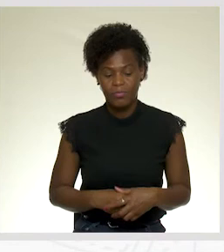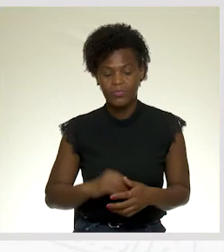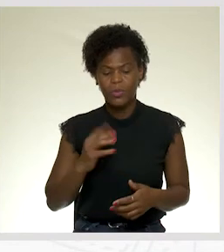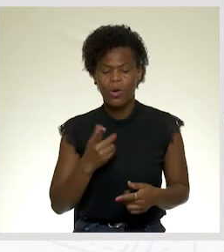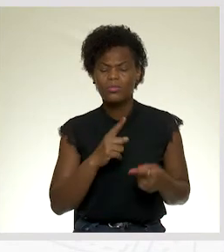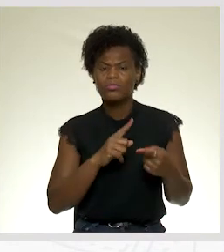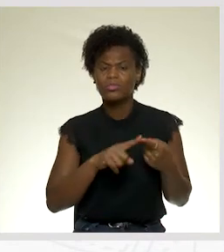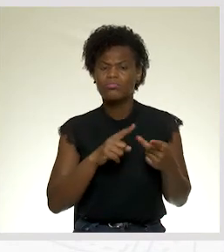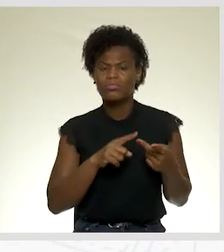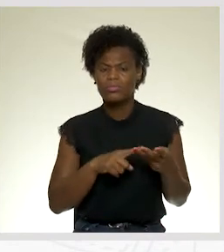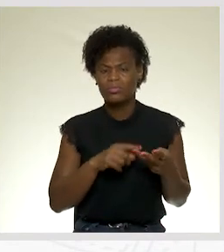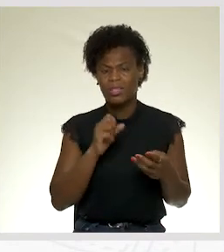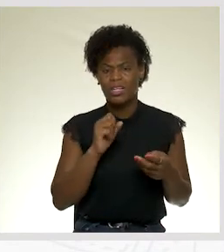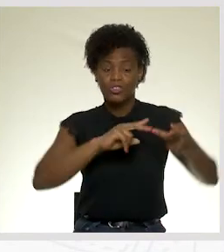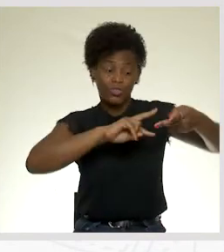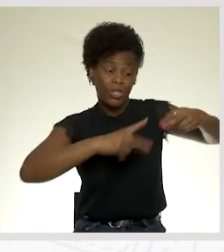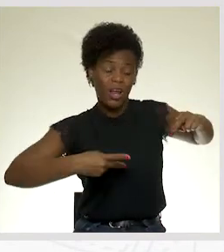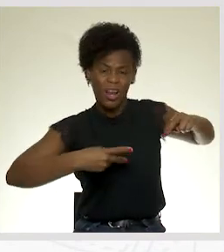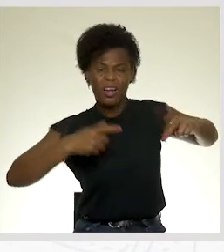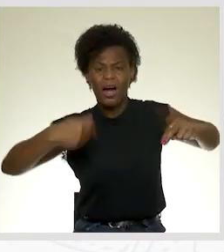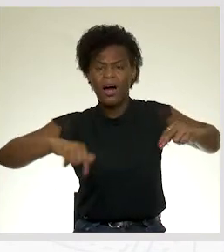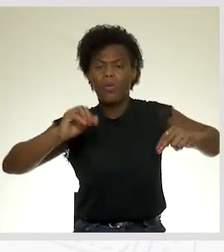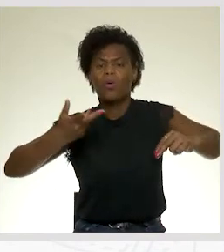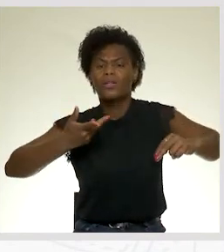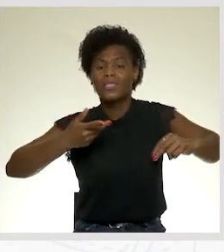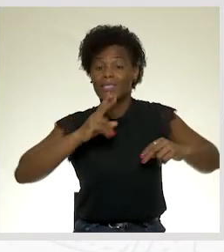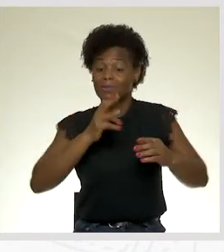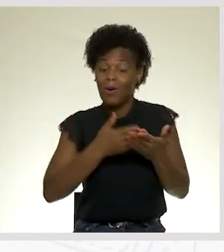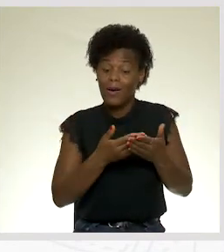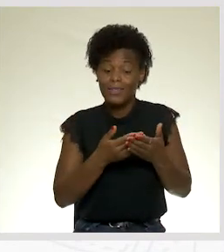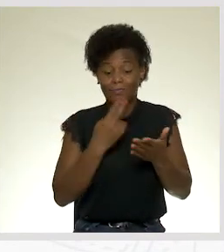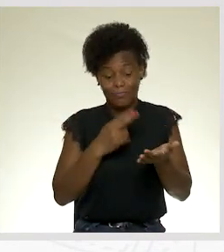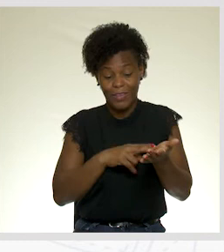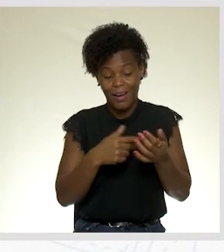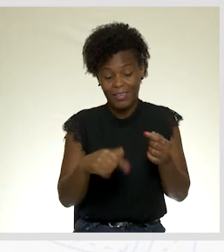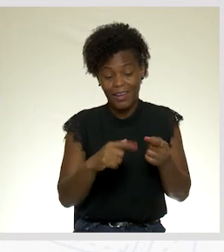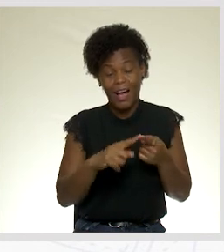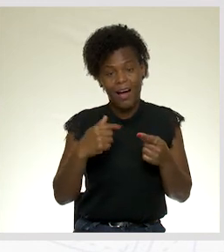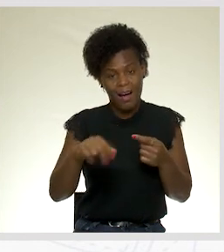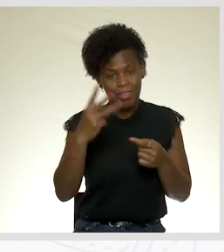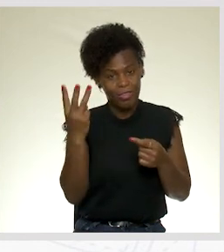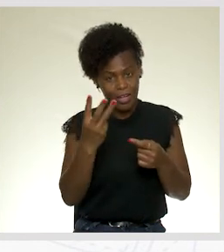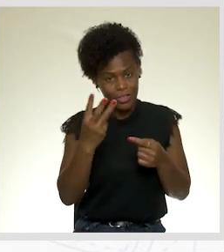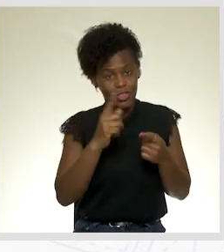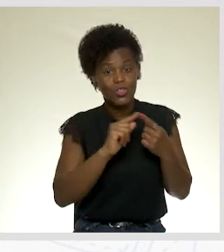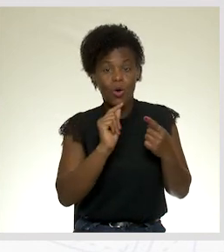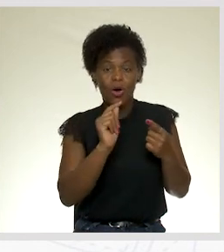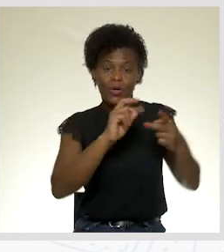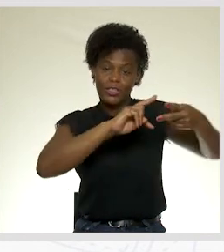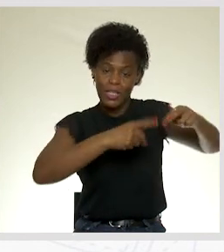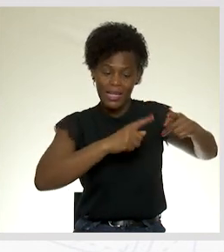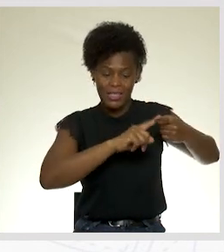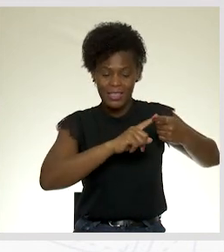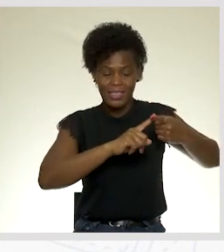Quais são os tipos de genes que existem? Então, a resposta correta seria: existem 3 tipos de